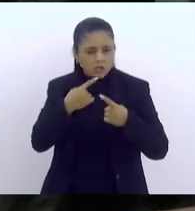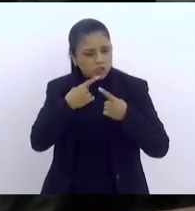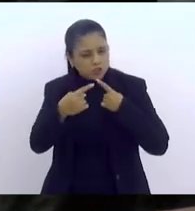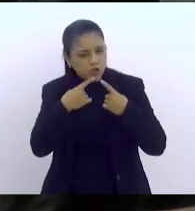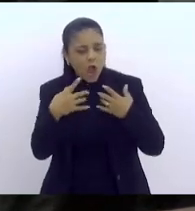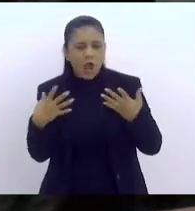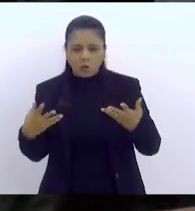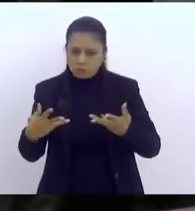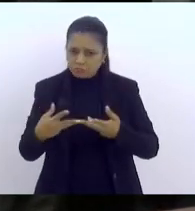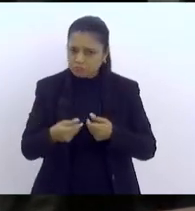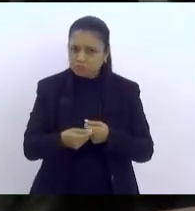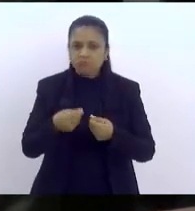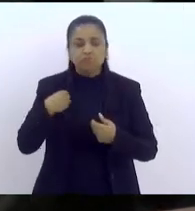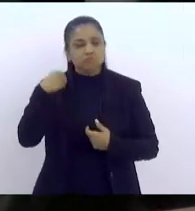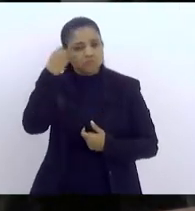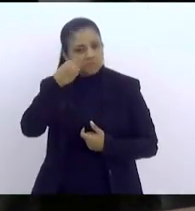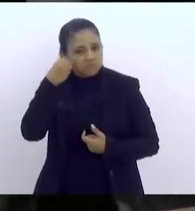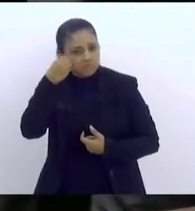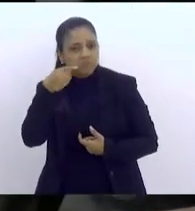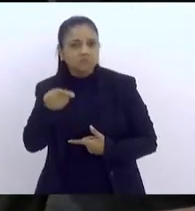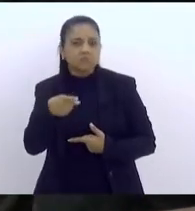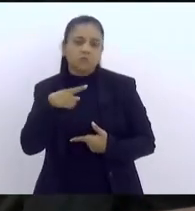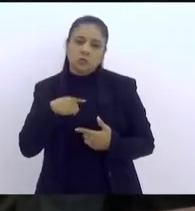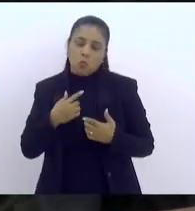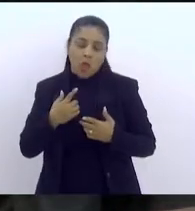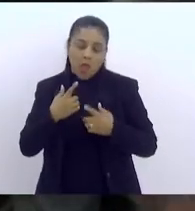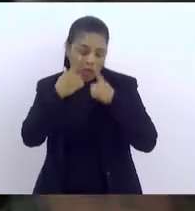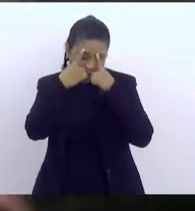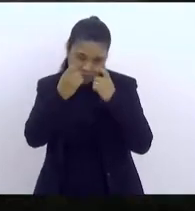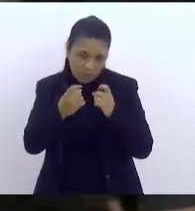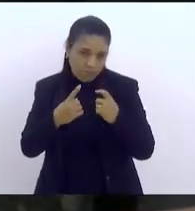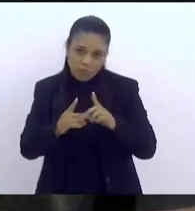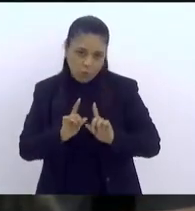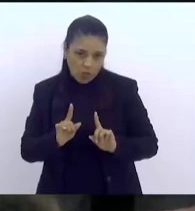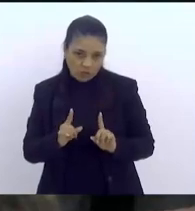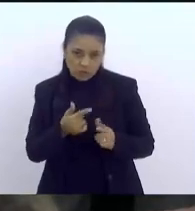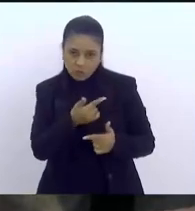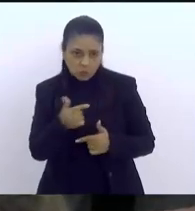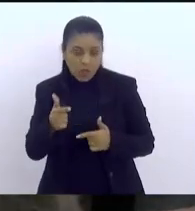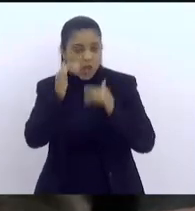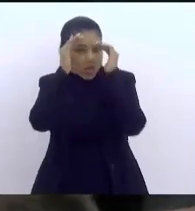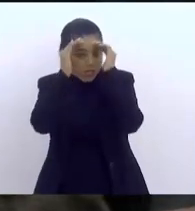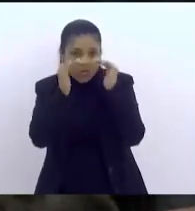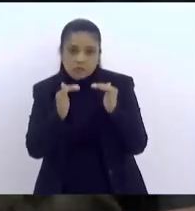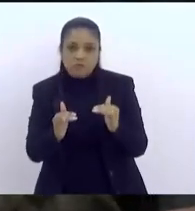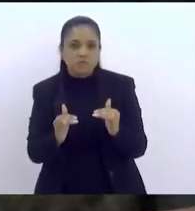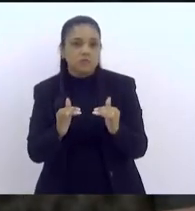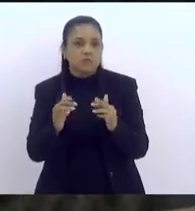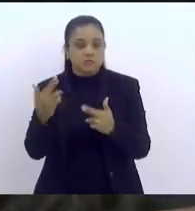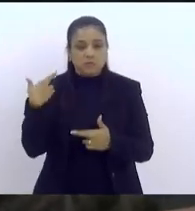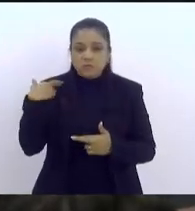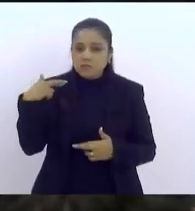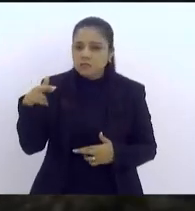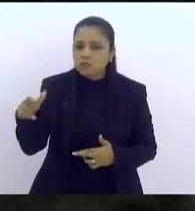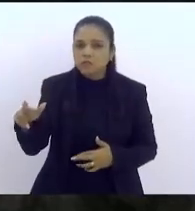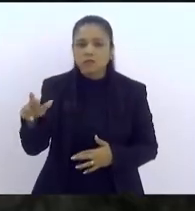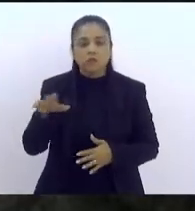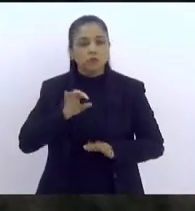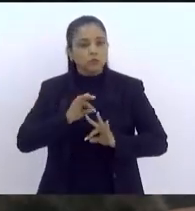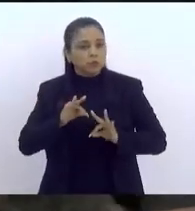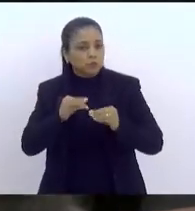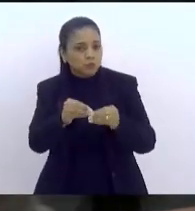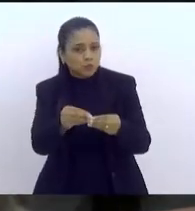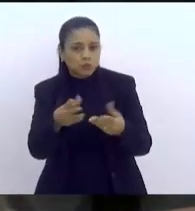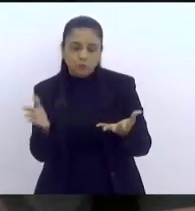qualificada, cordata, não agressiva, respeitosa de todas as religiões, sem sombra